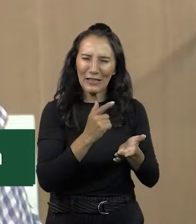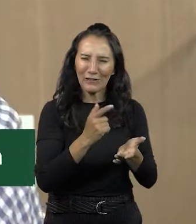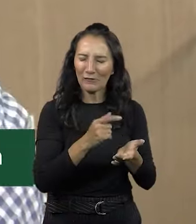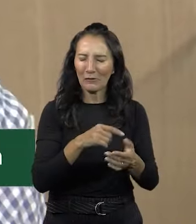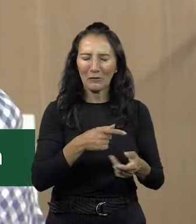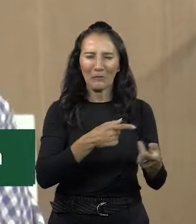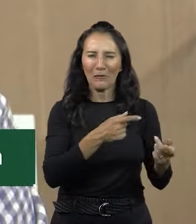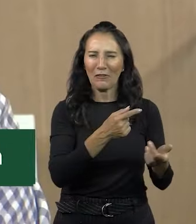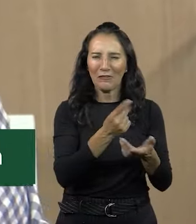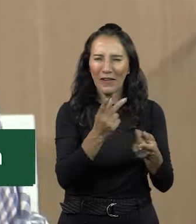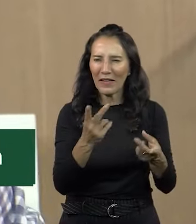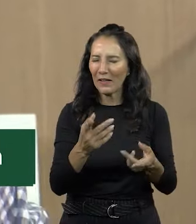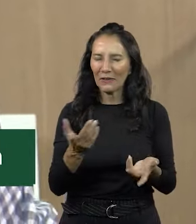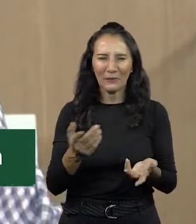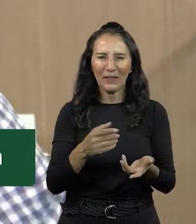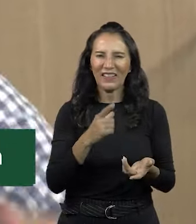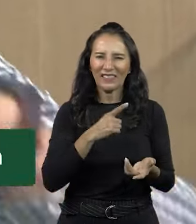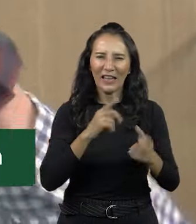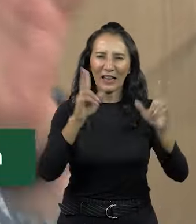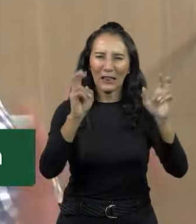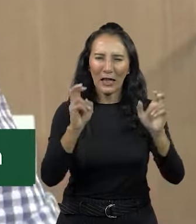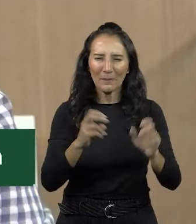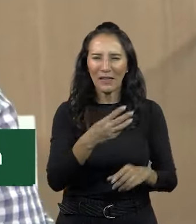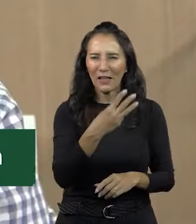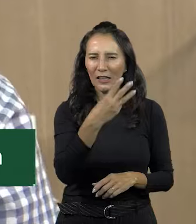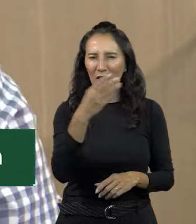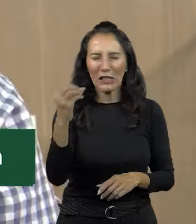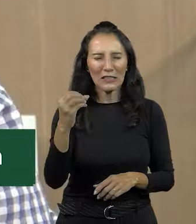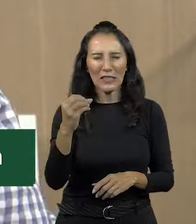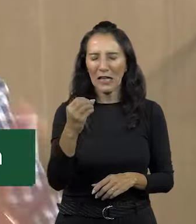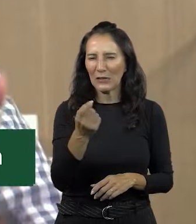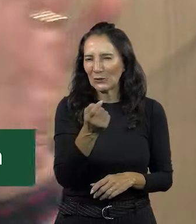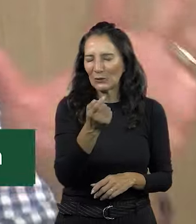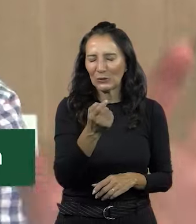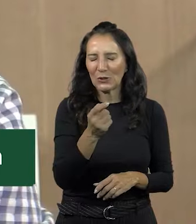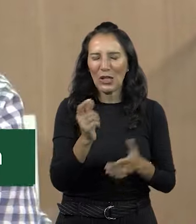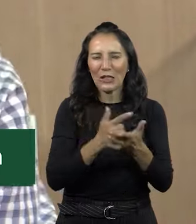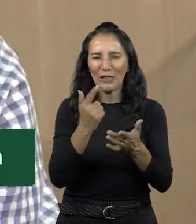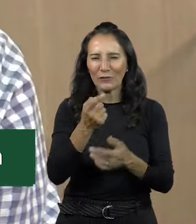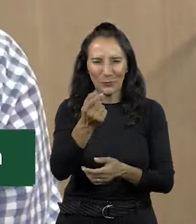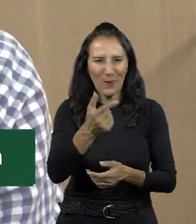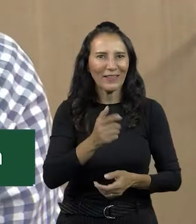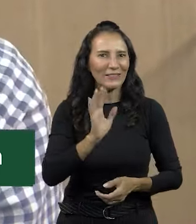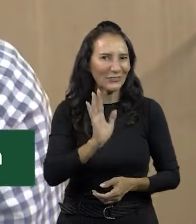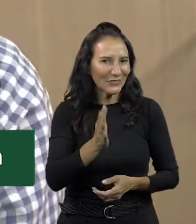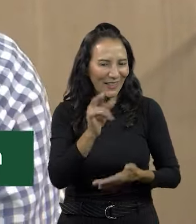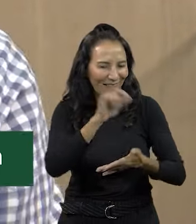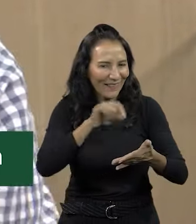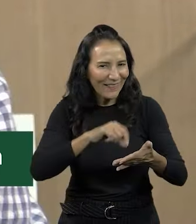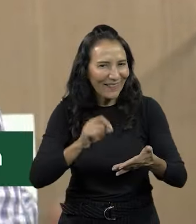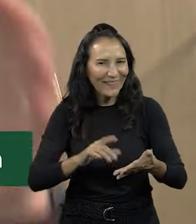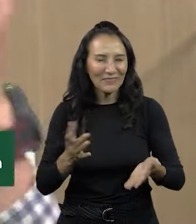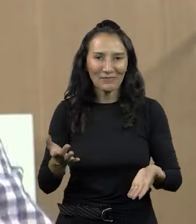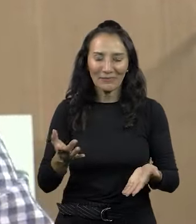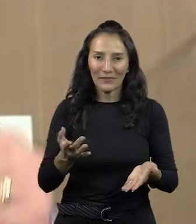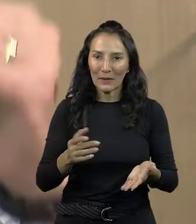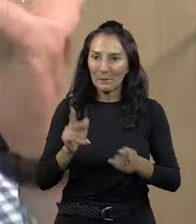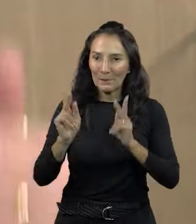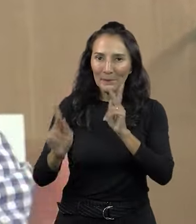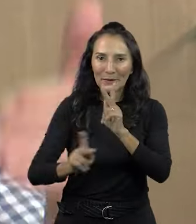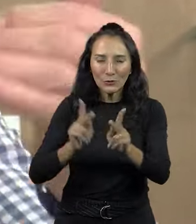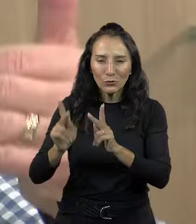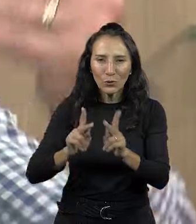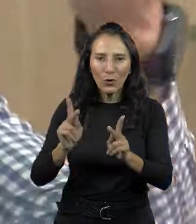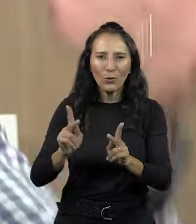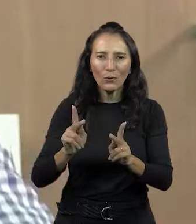vendem no supermercado BH vendem na leitura vendem nas livrarias evangélicas eu sendo honrado como